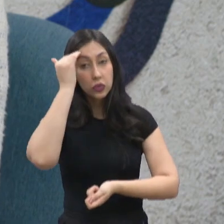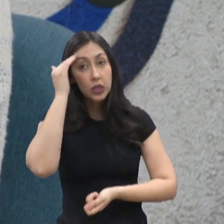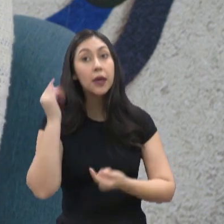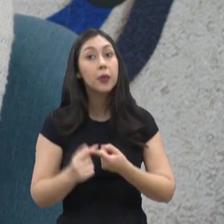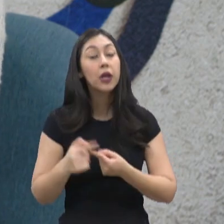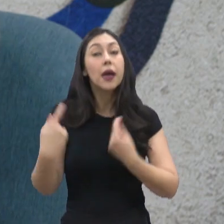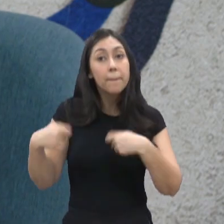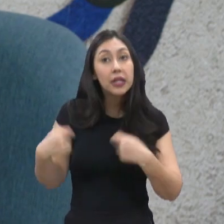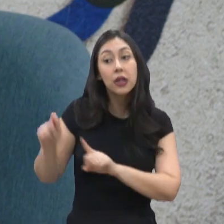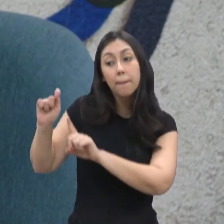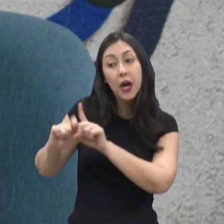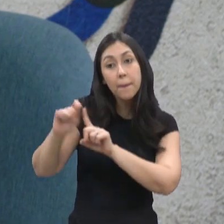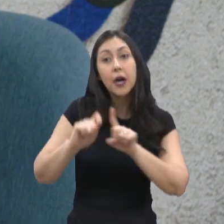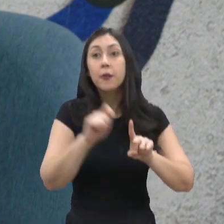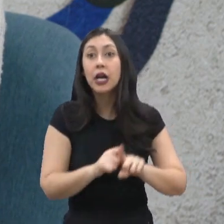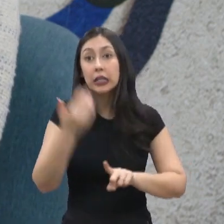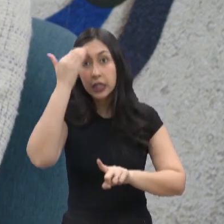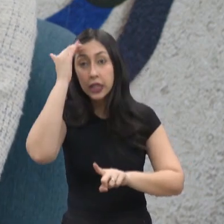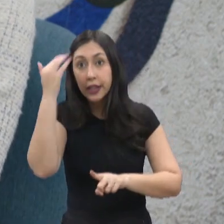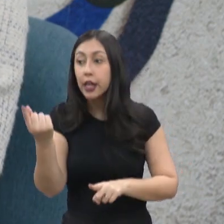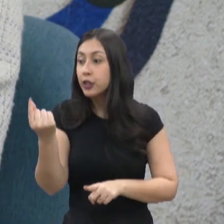a mês com o seu ganho independente. Você não tem um